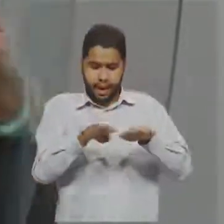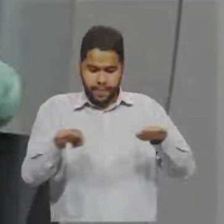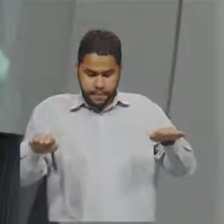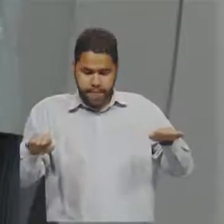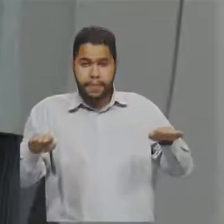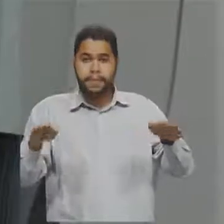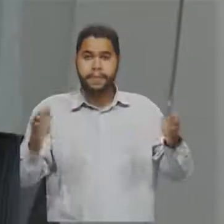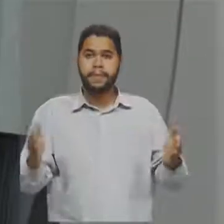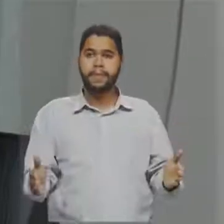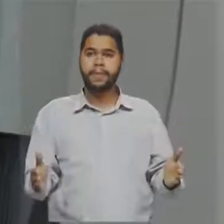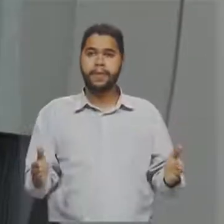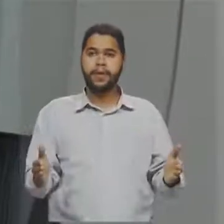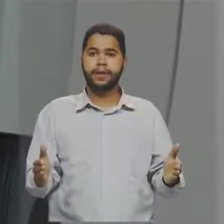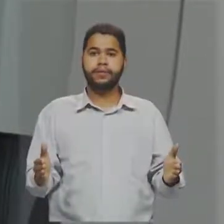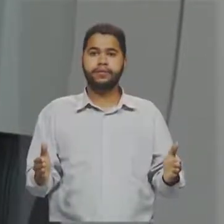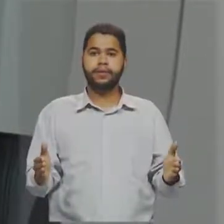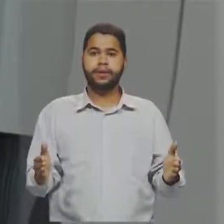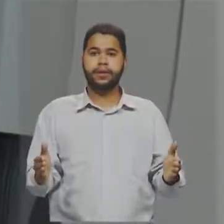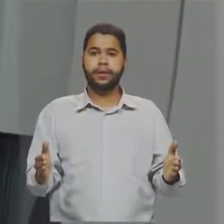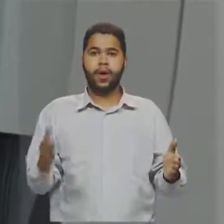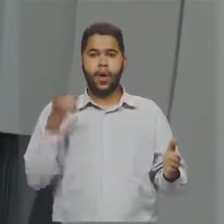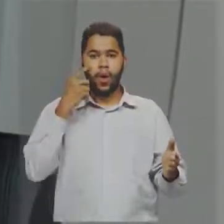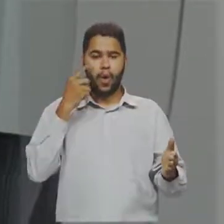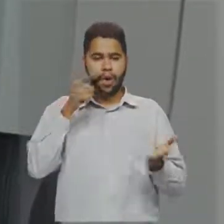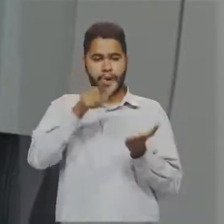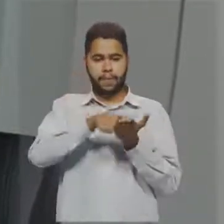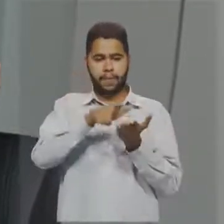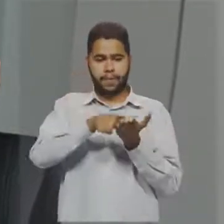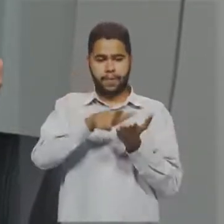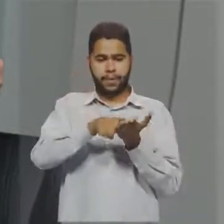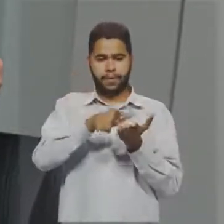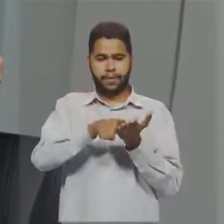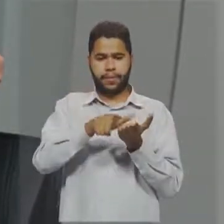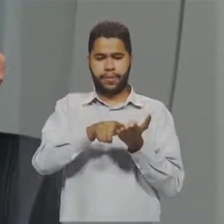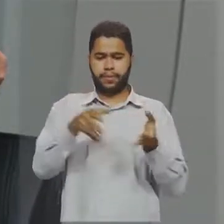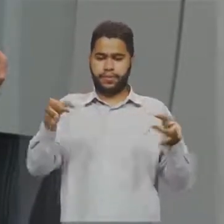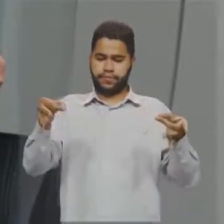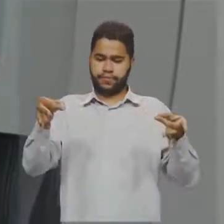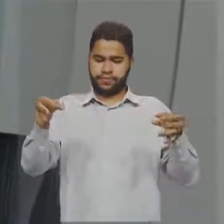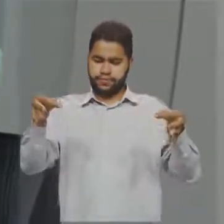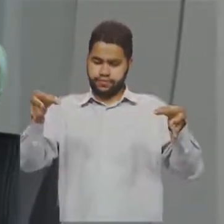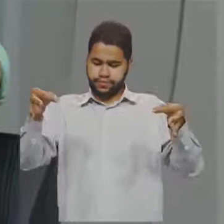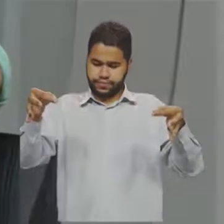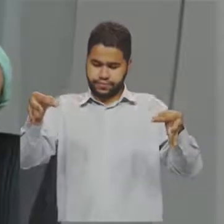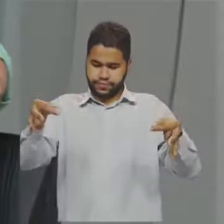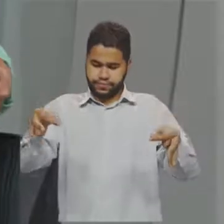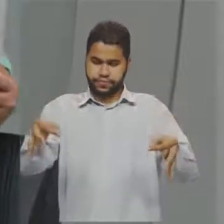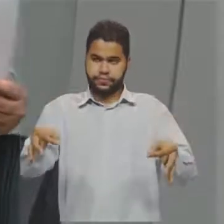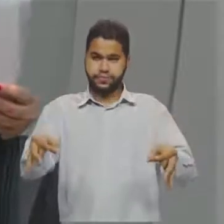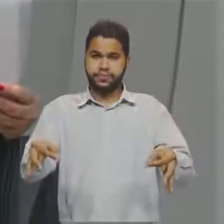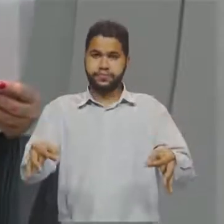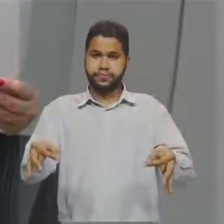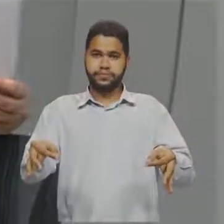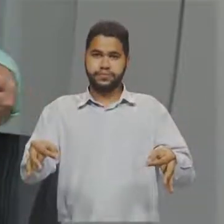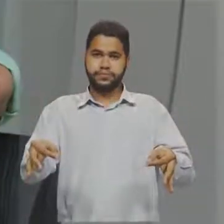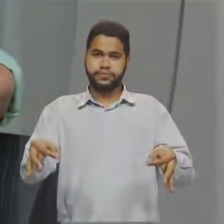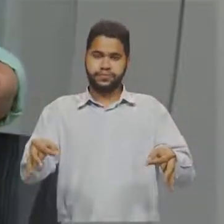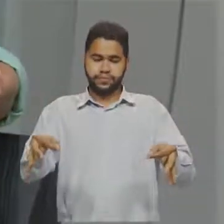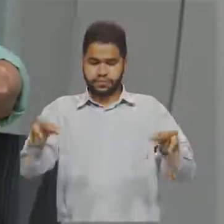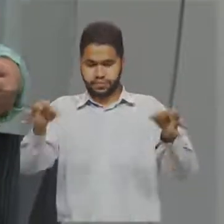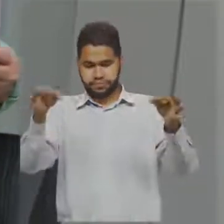plano. Se eu coloco essa folha, né, que é considerado como um plano, sem considerar a dimensão e